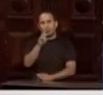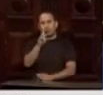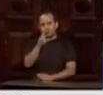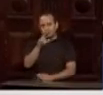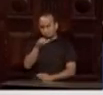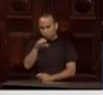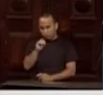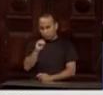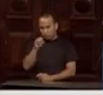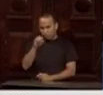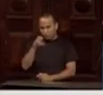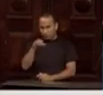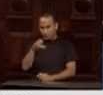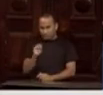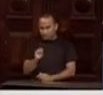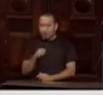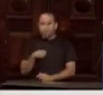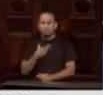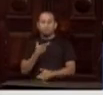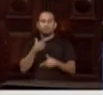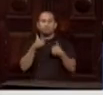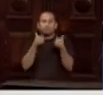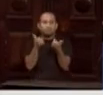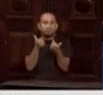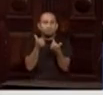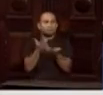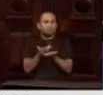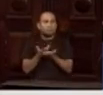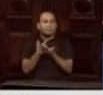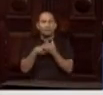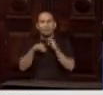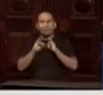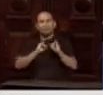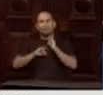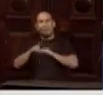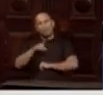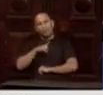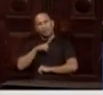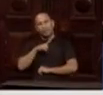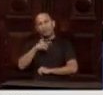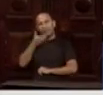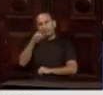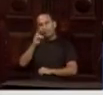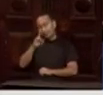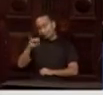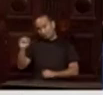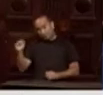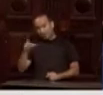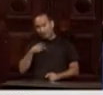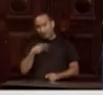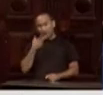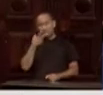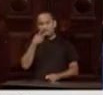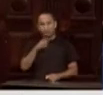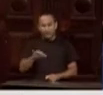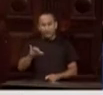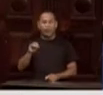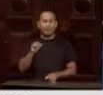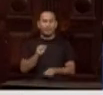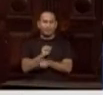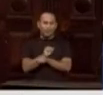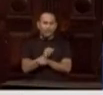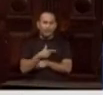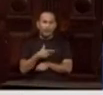locomover, se paralisar a Transoeste. É a informação que se tem que daqui a 10 dias vai paralisar o sistema